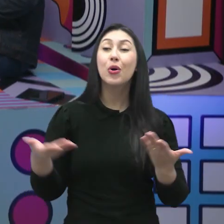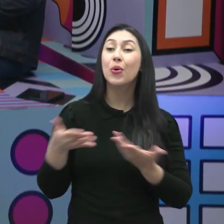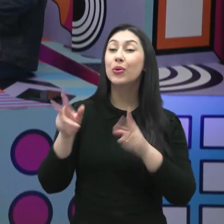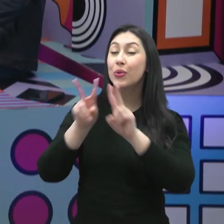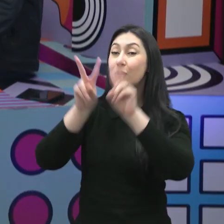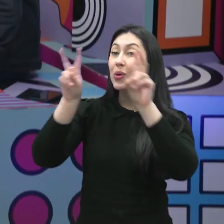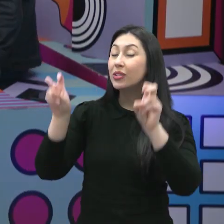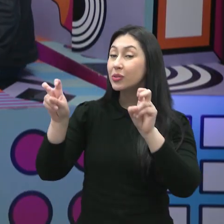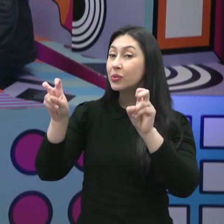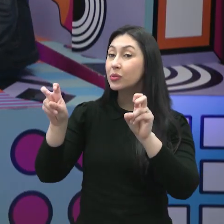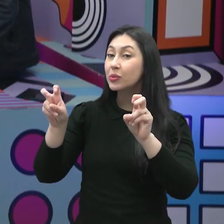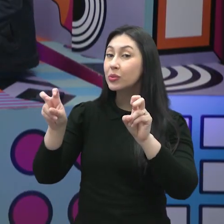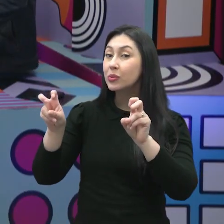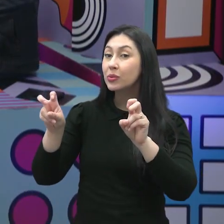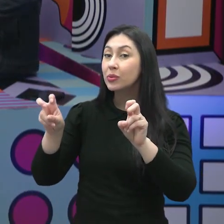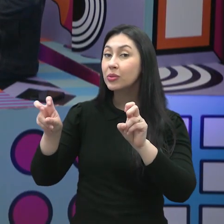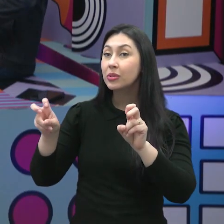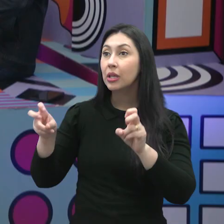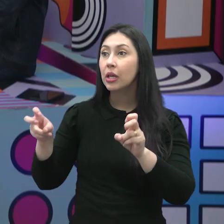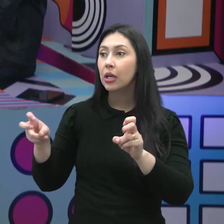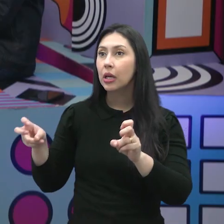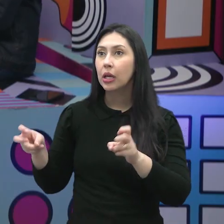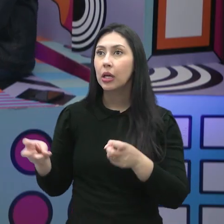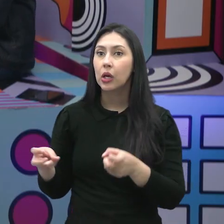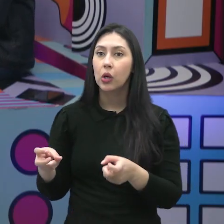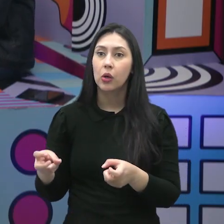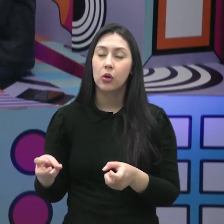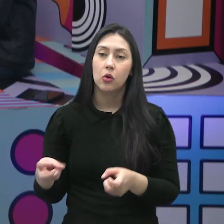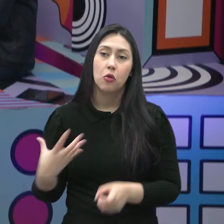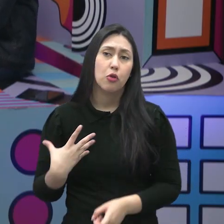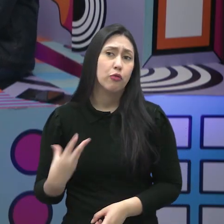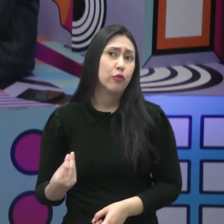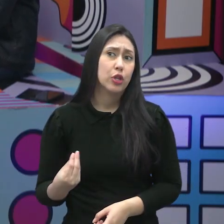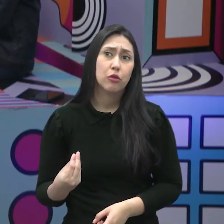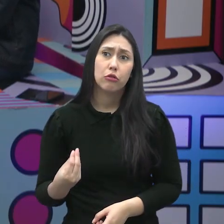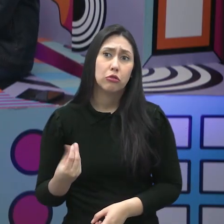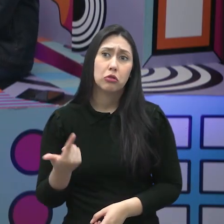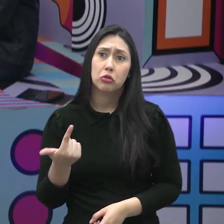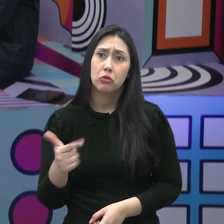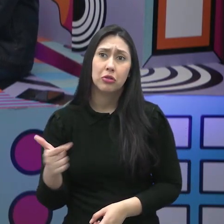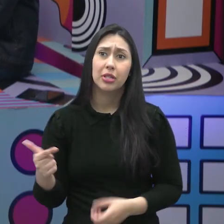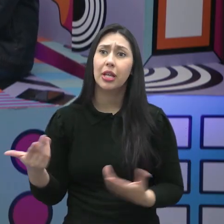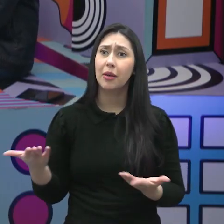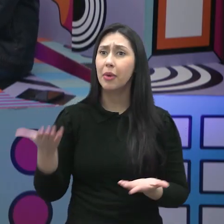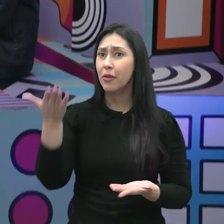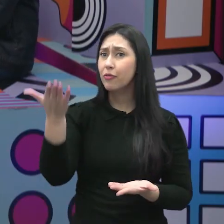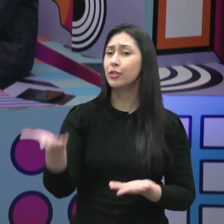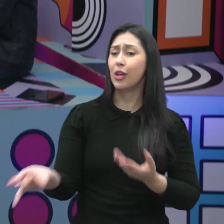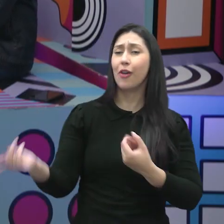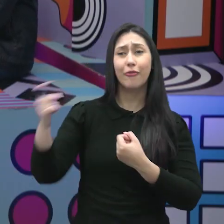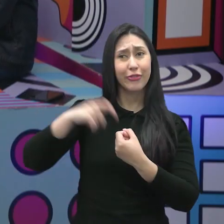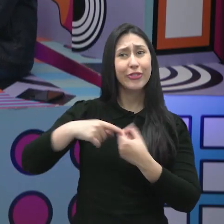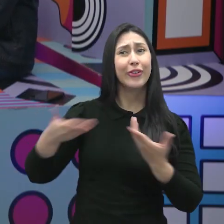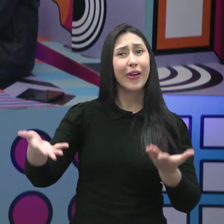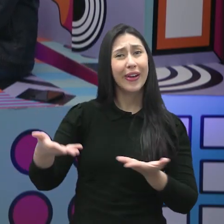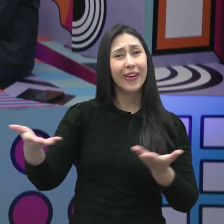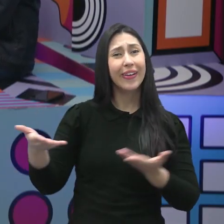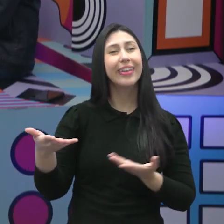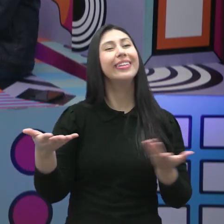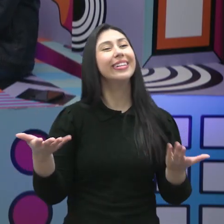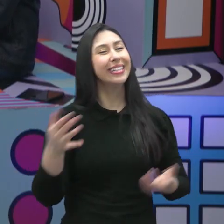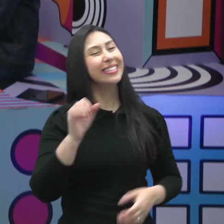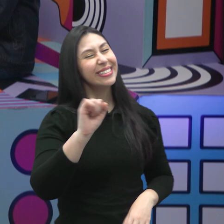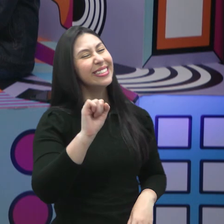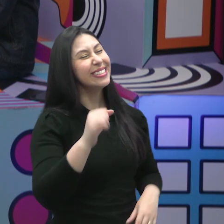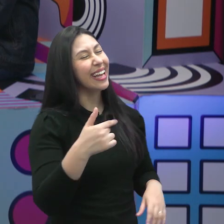hoje sobre procedimentos que impossibilitam as pessoas de terem filhos. E falando em filho, bom filho a casa torna, né? Retornei aí, tá vendo? Bem-vindo Fui de